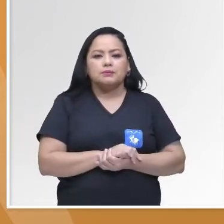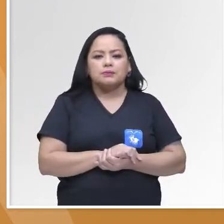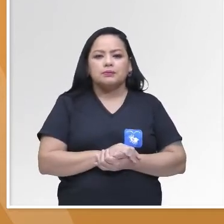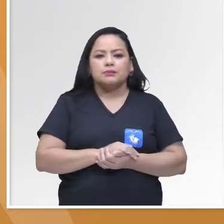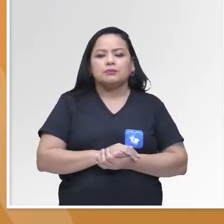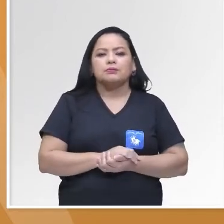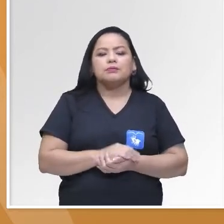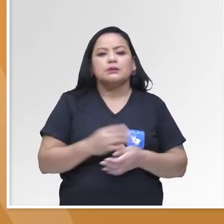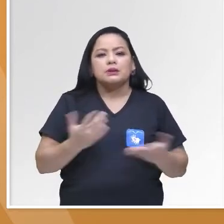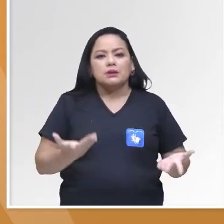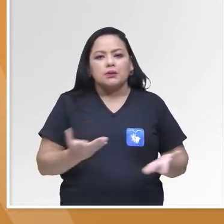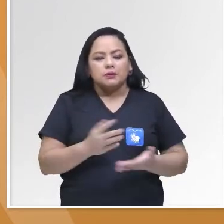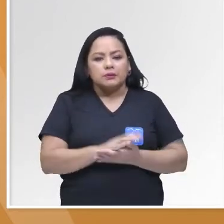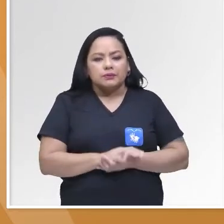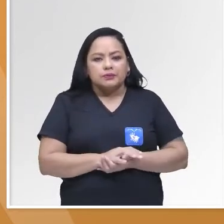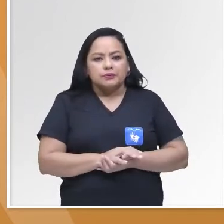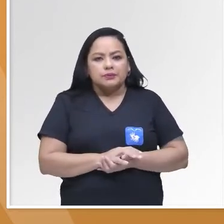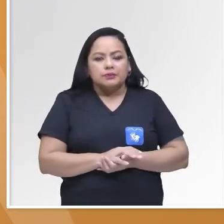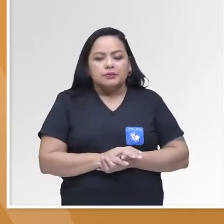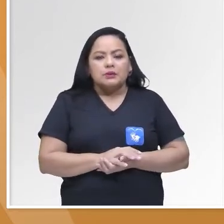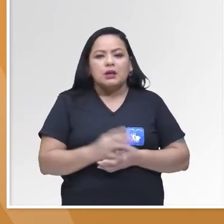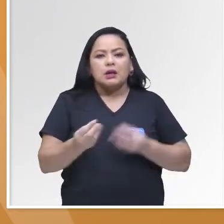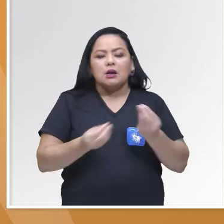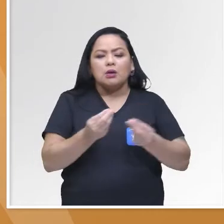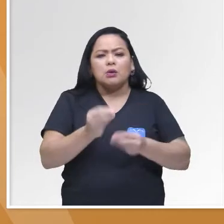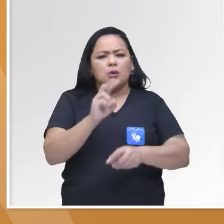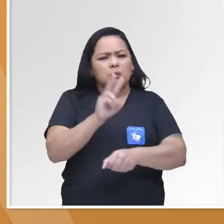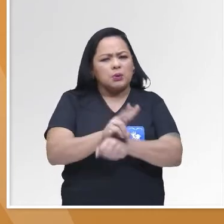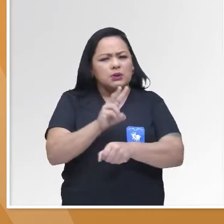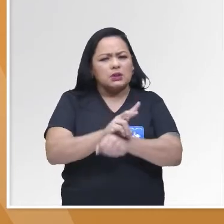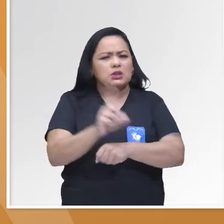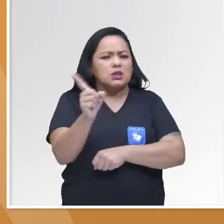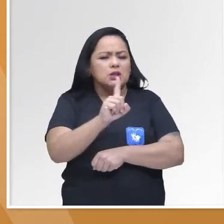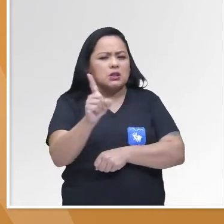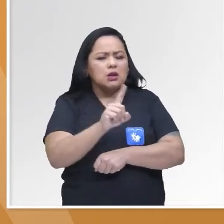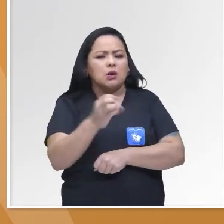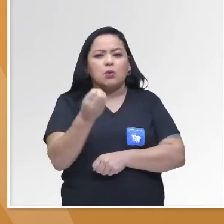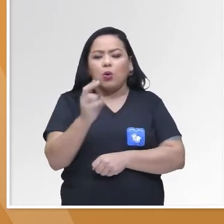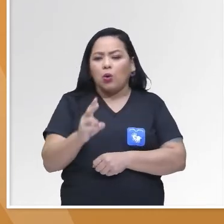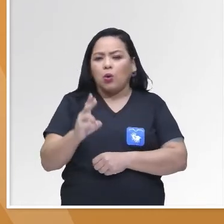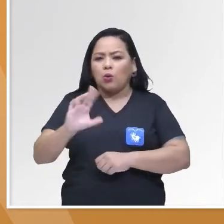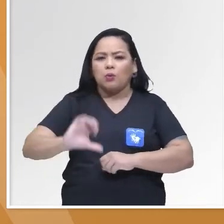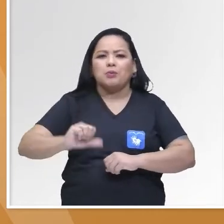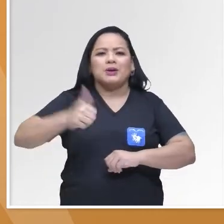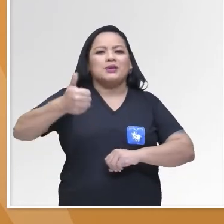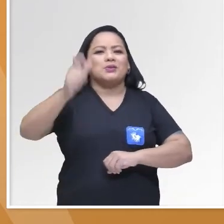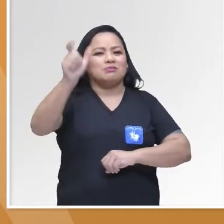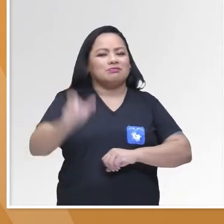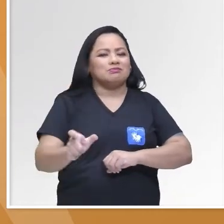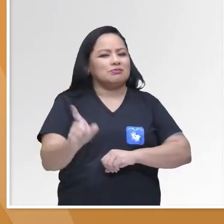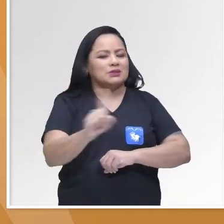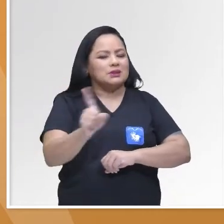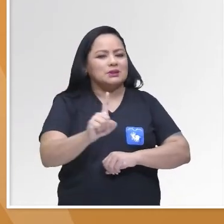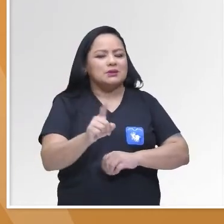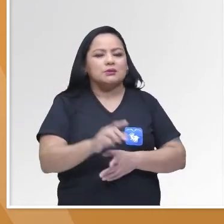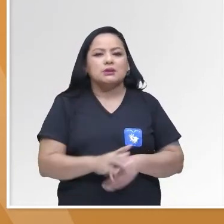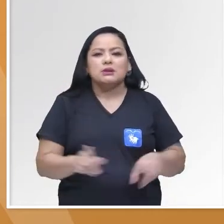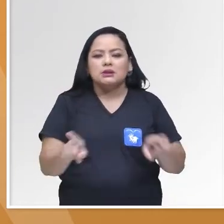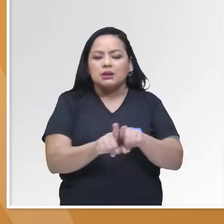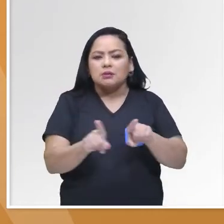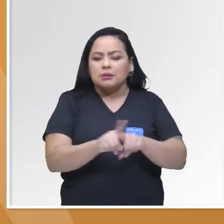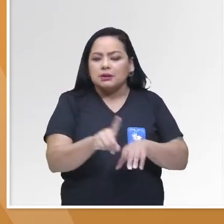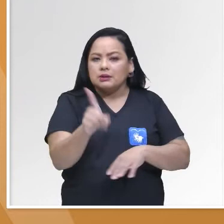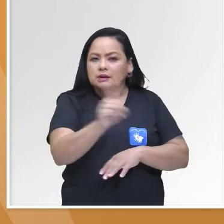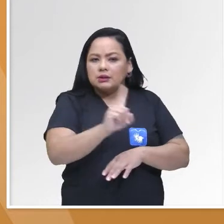Direitos Humanos. Eles não servem para proteger ou para beneficiar alguém, nem